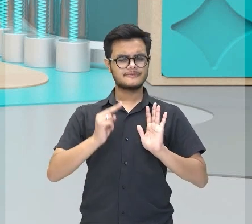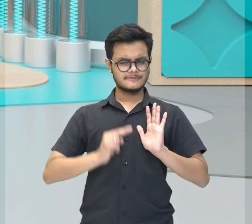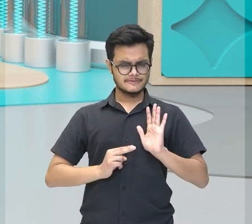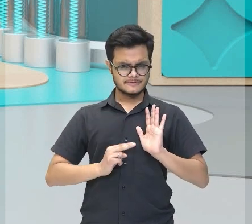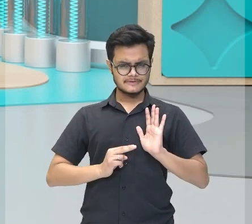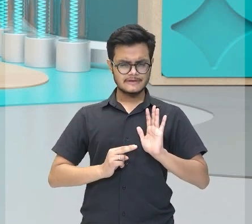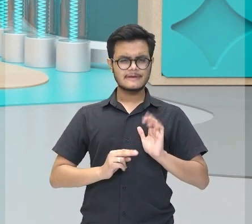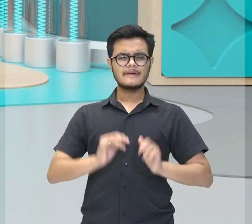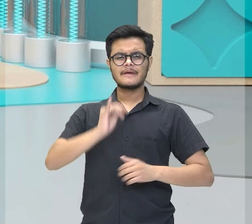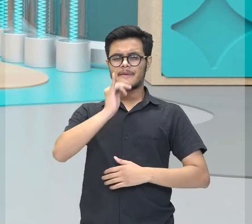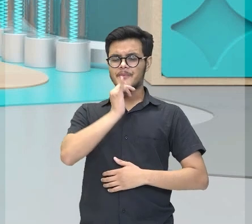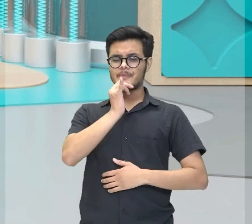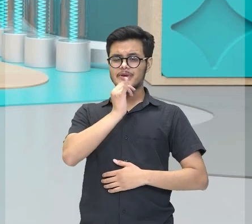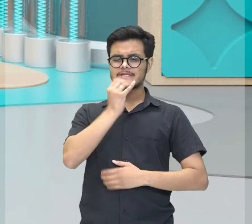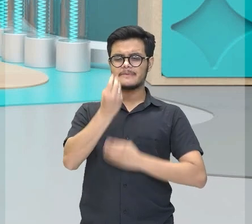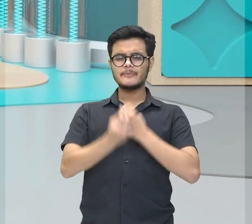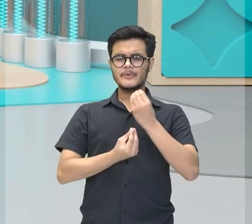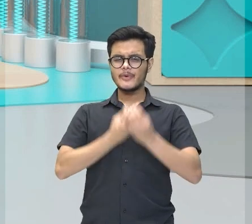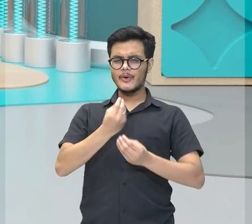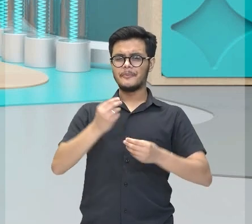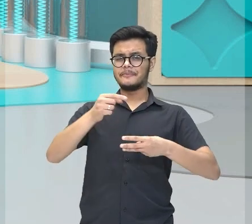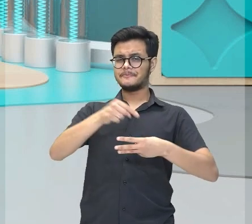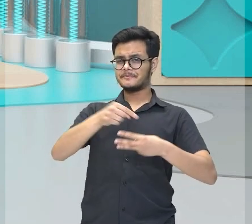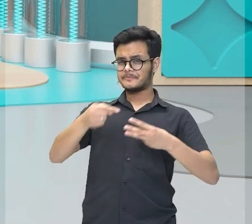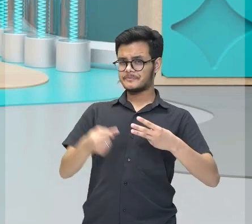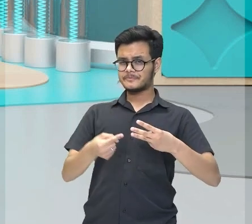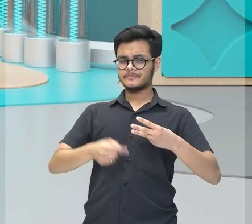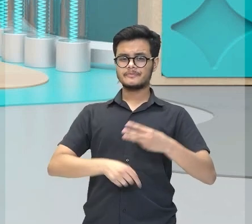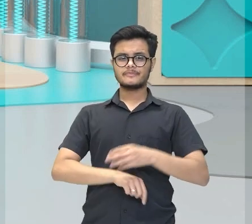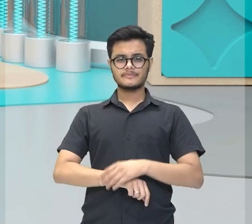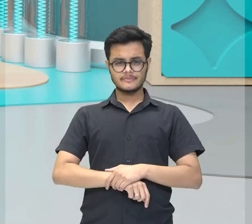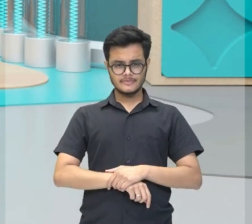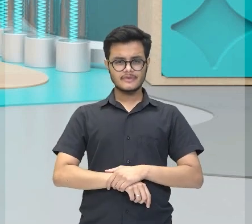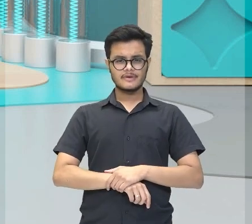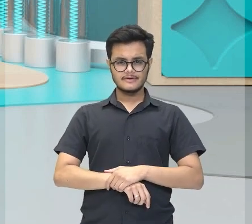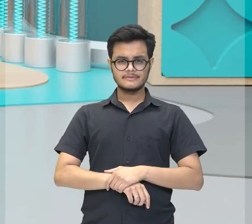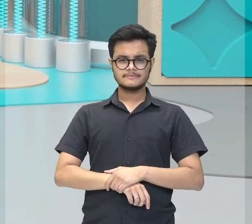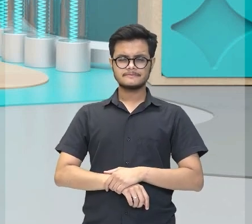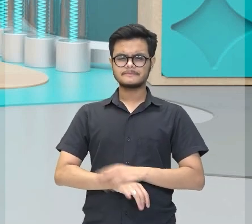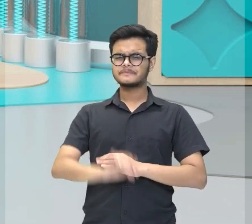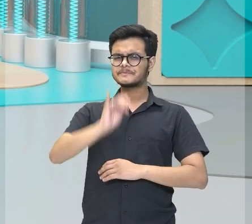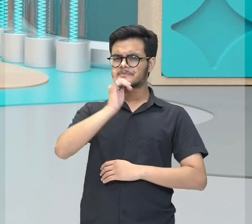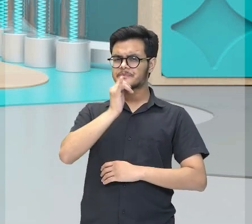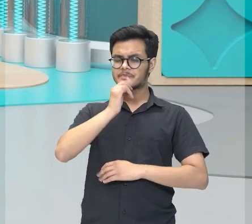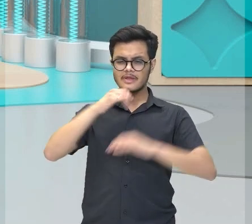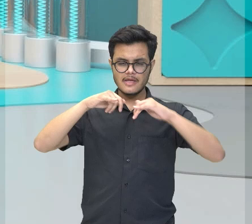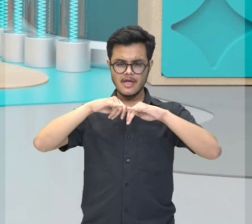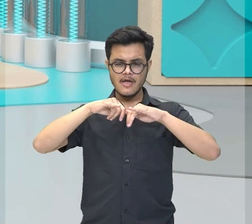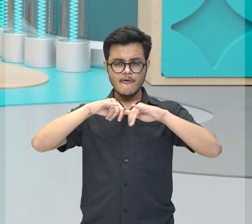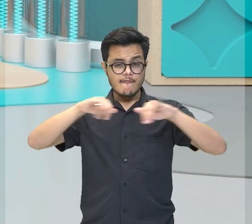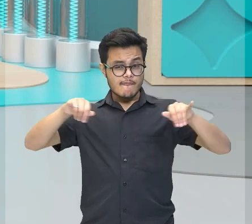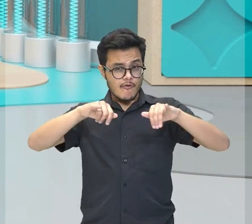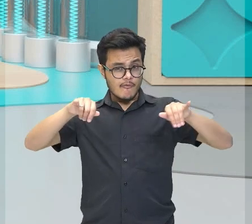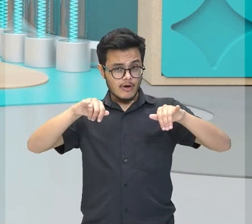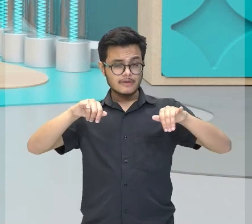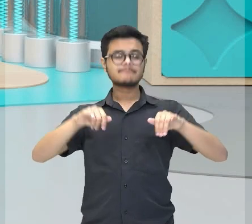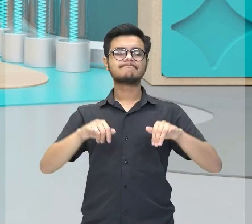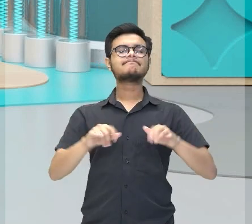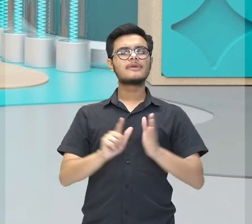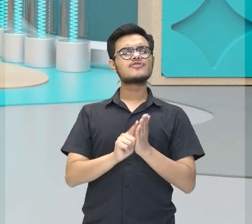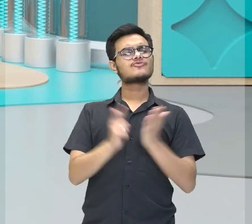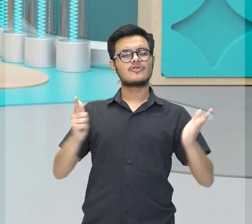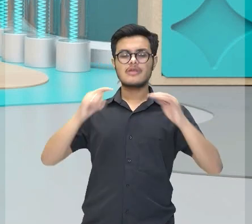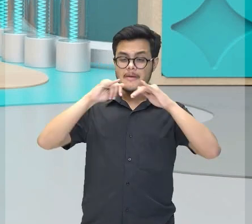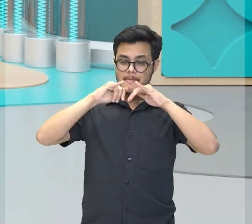3 exemplos a seguir. Estes 3 exemplos são exemplos de manchetes de notícias e